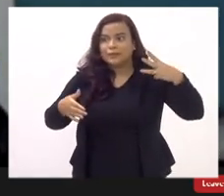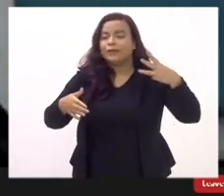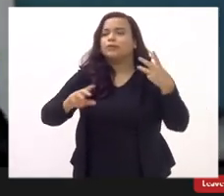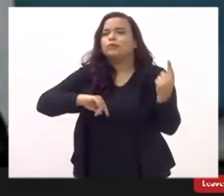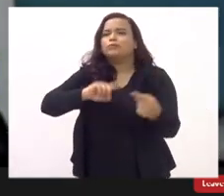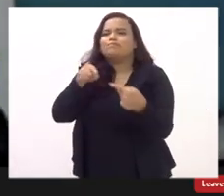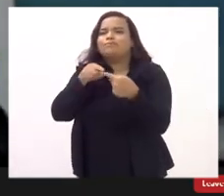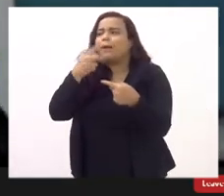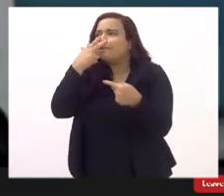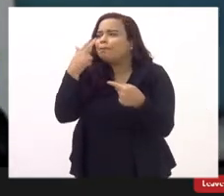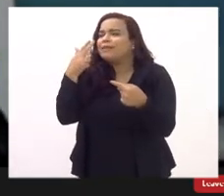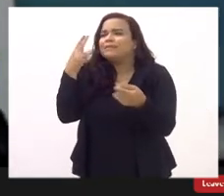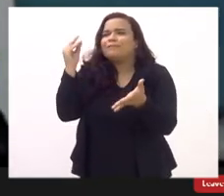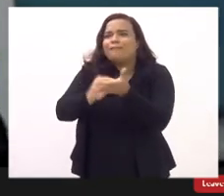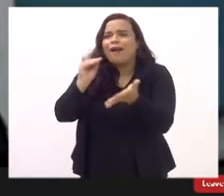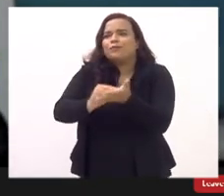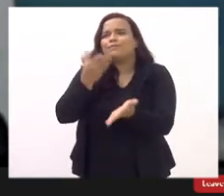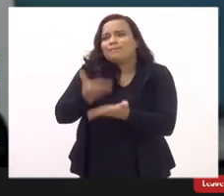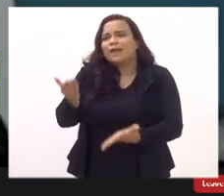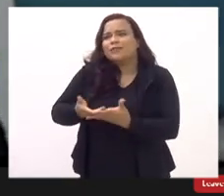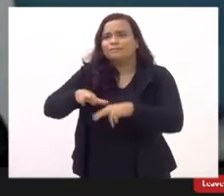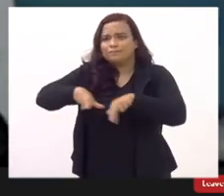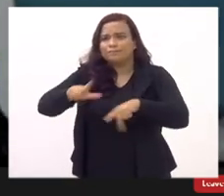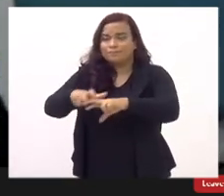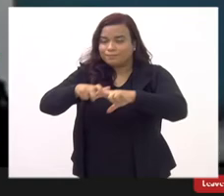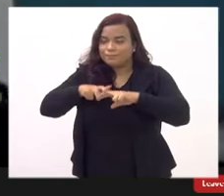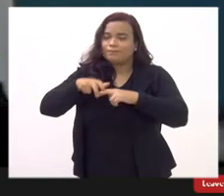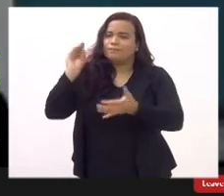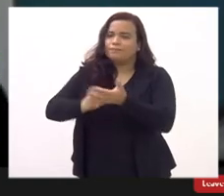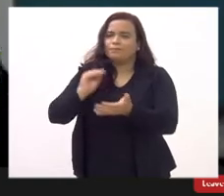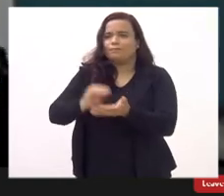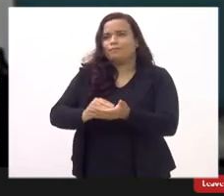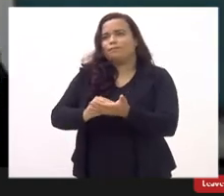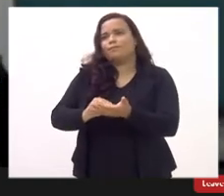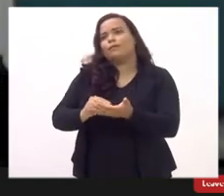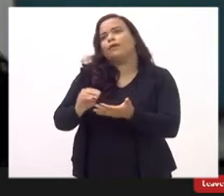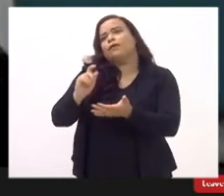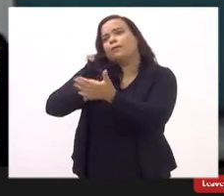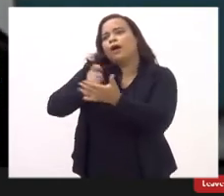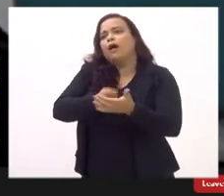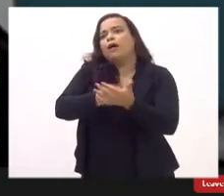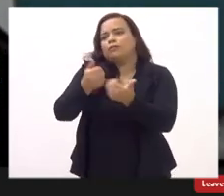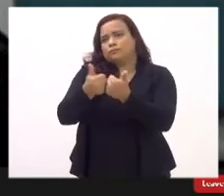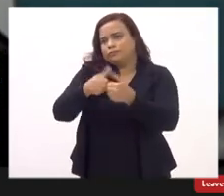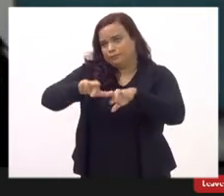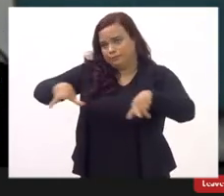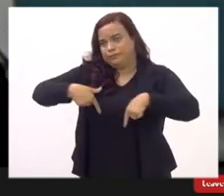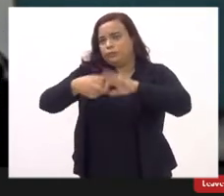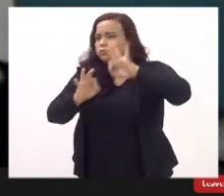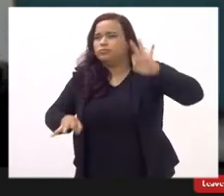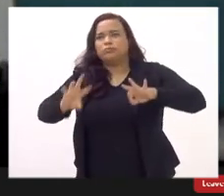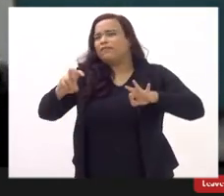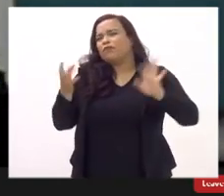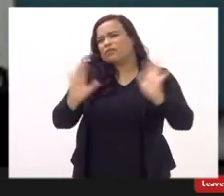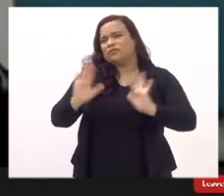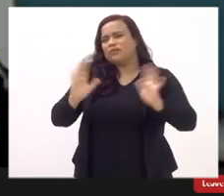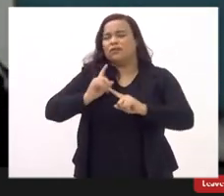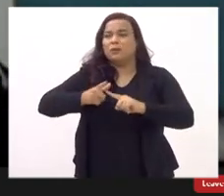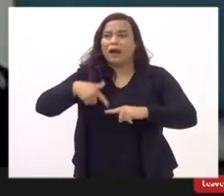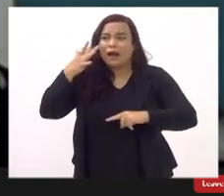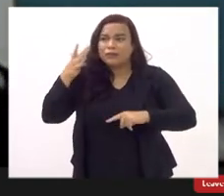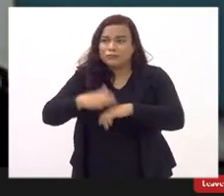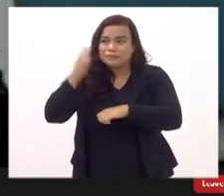comprometida devido a essa dificuldade de acesso à passagem. Bom, então não vou me alongar muito, porque acho que as questões